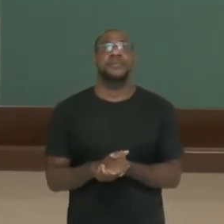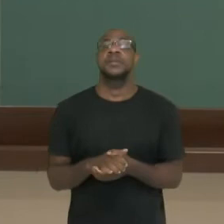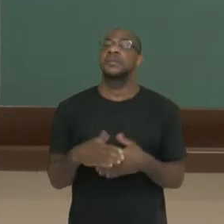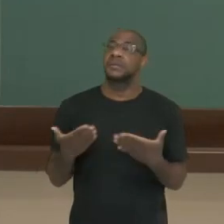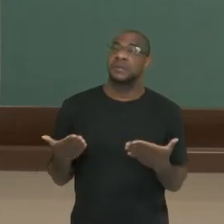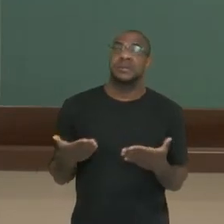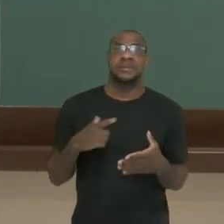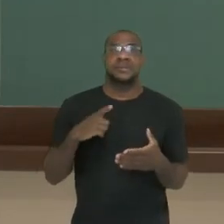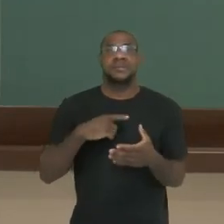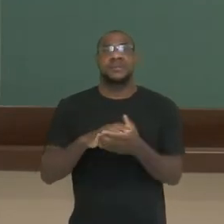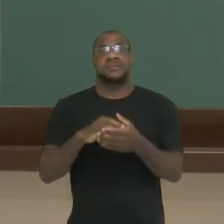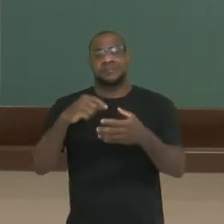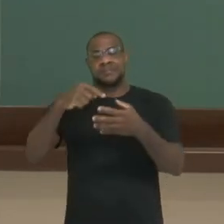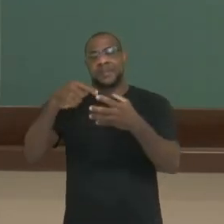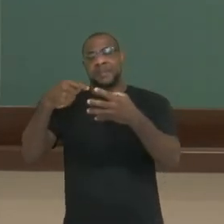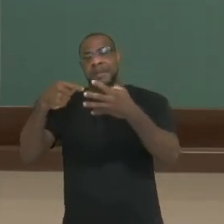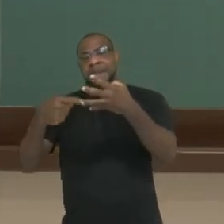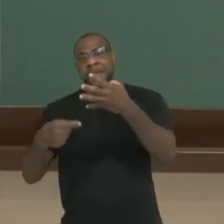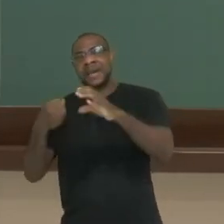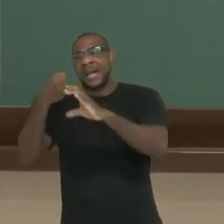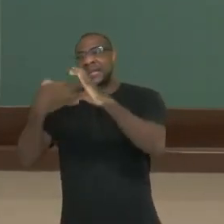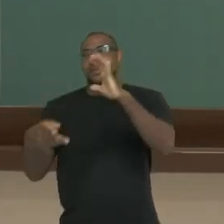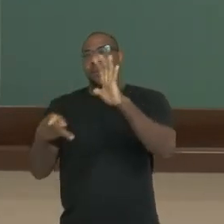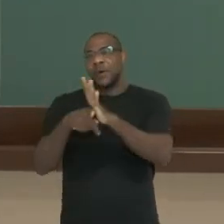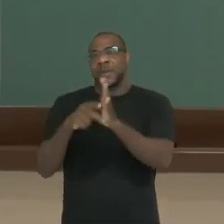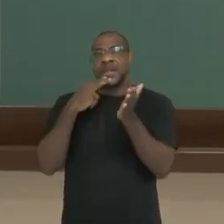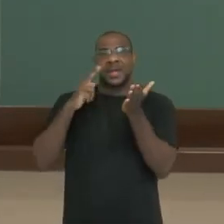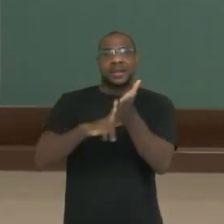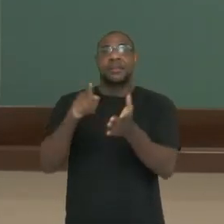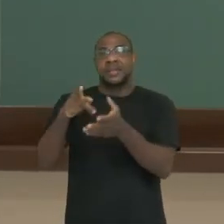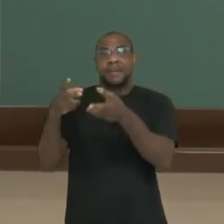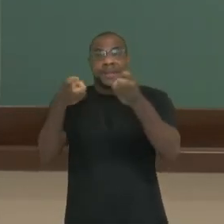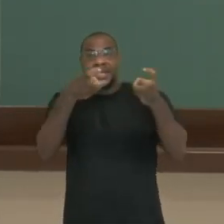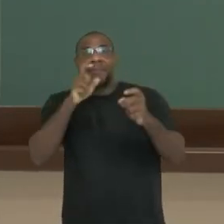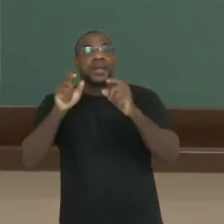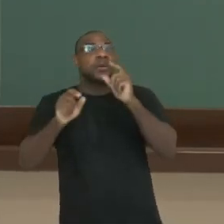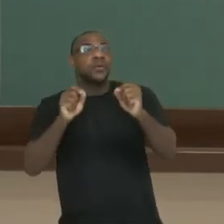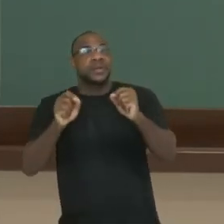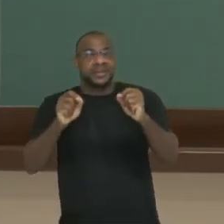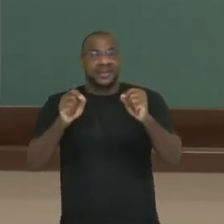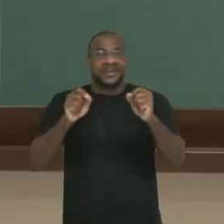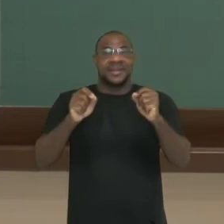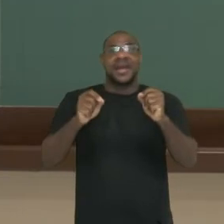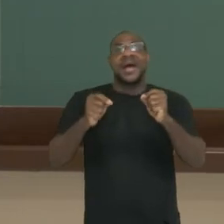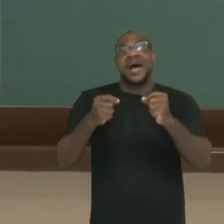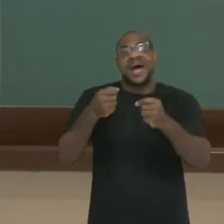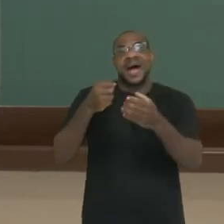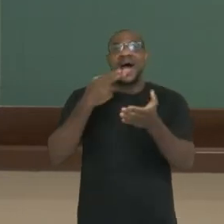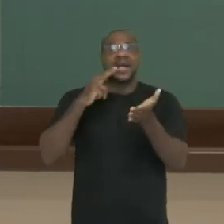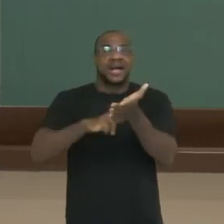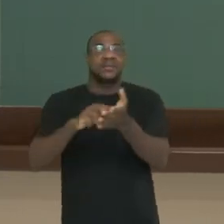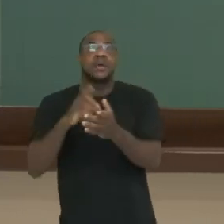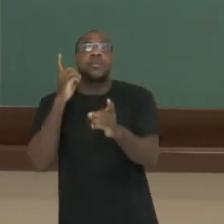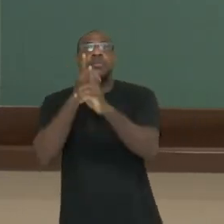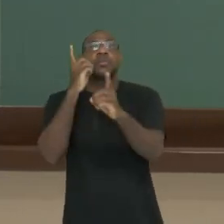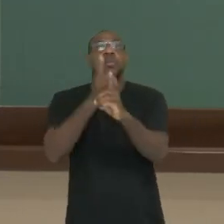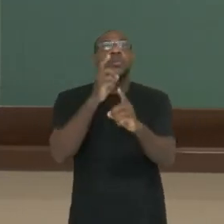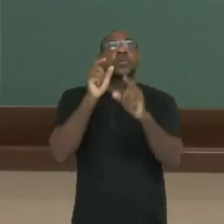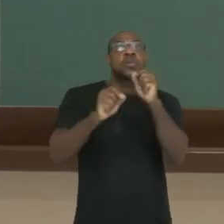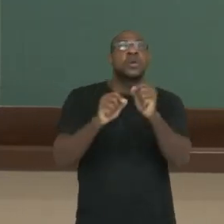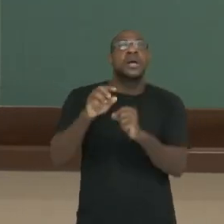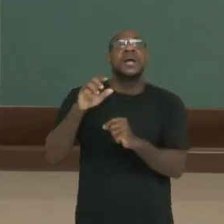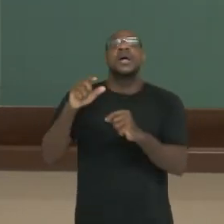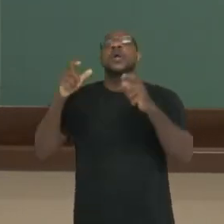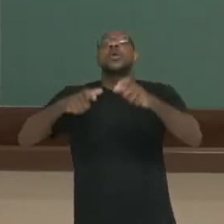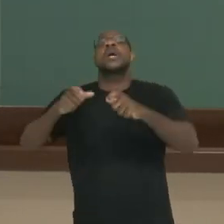Então, eu trouxe aqui alguns elementos da carta para vocês localizarem aí ao longo da carta, certo? Vocês vão achar onde é que está o local e data, o que